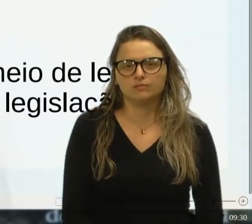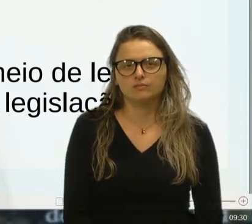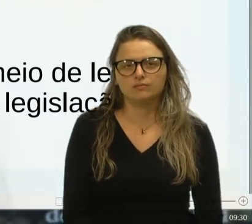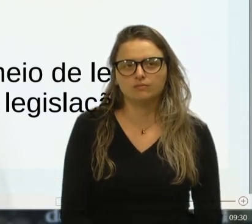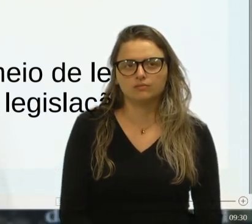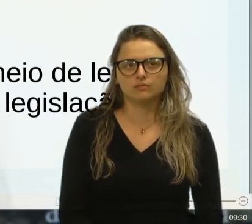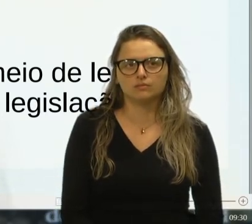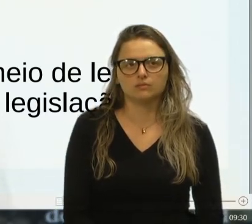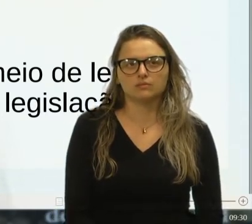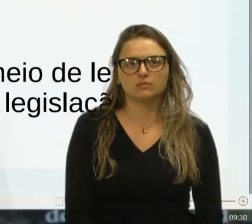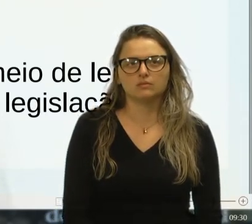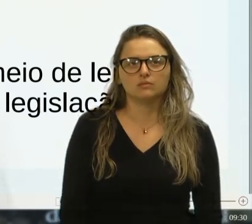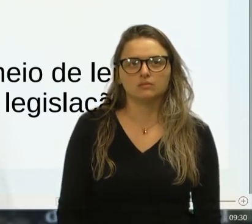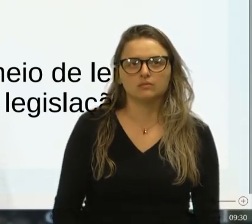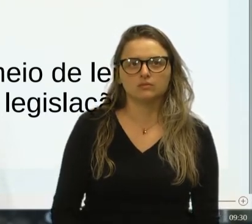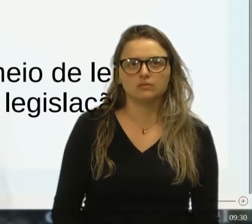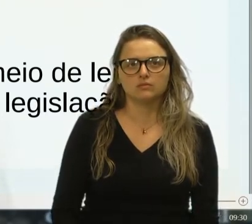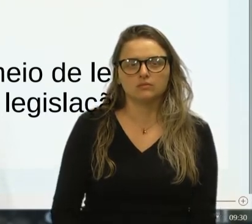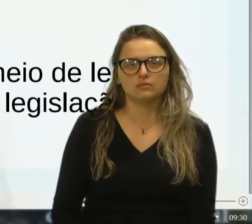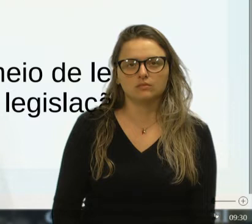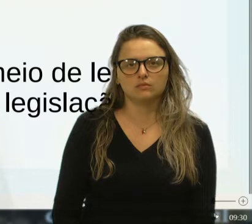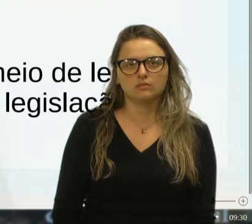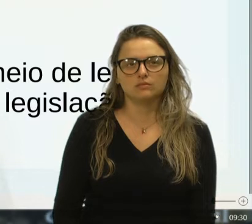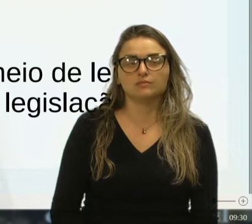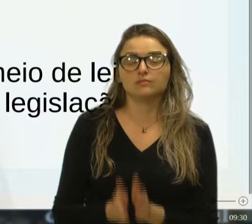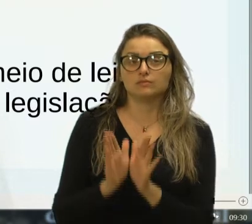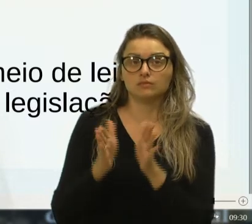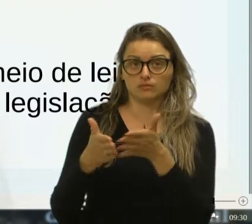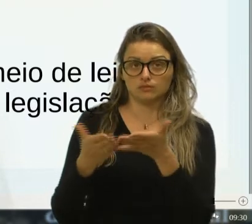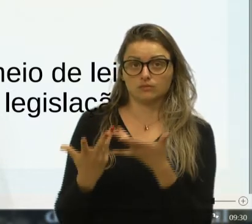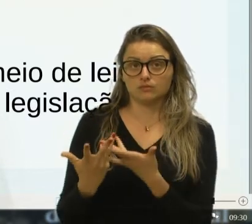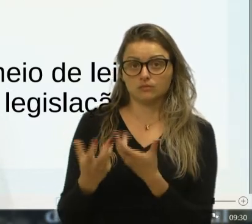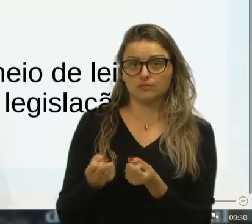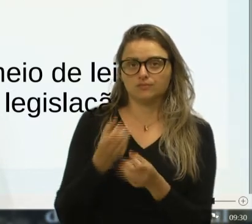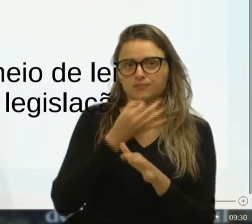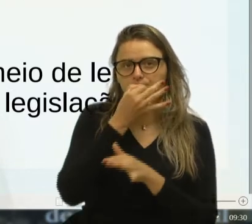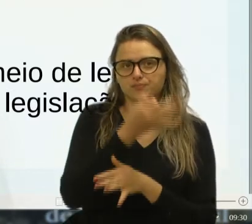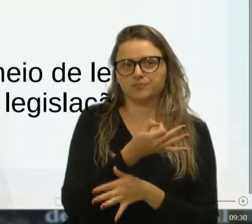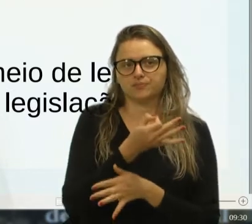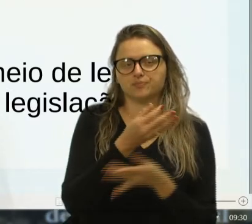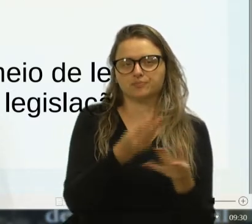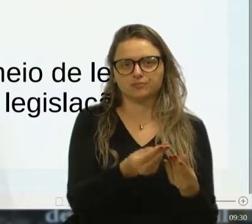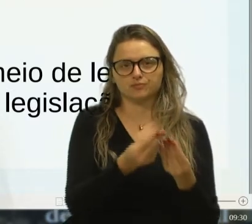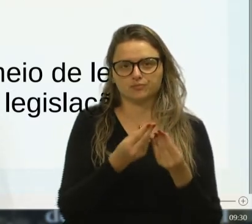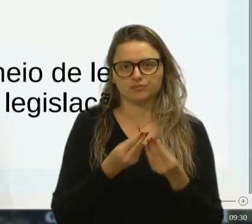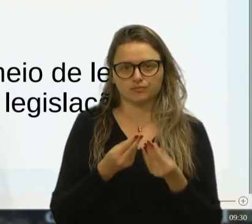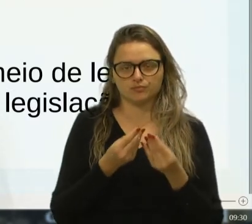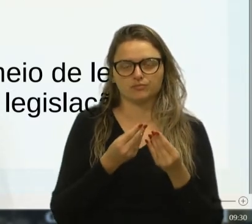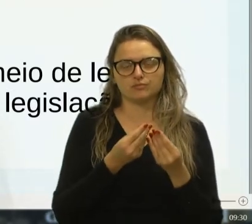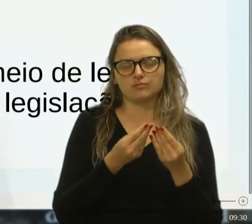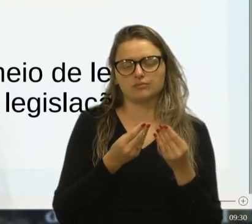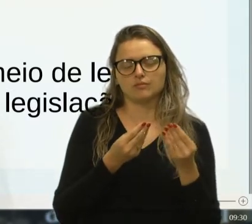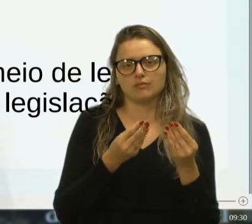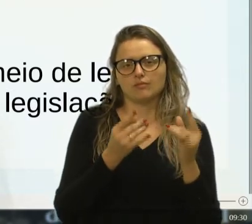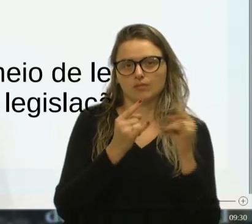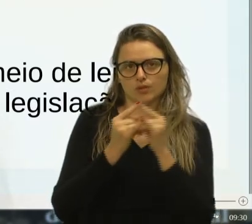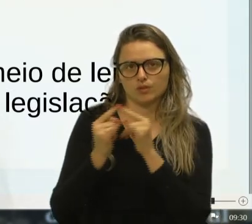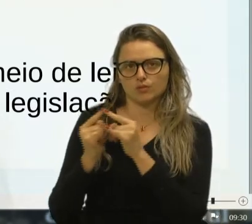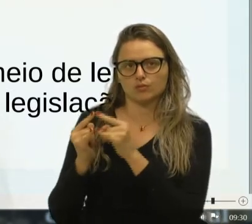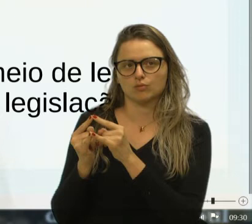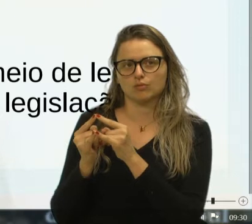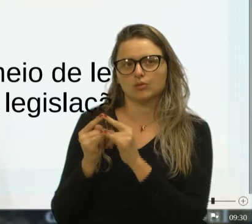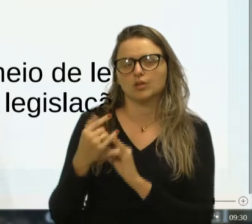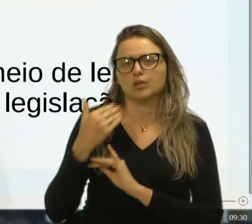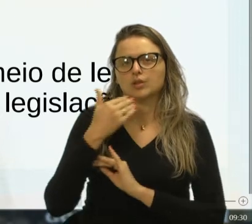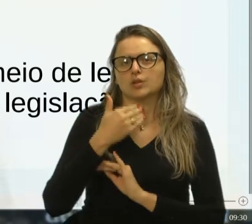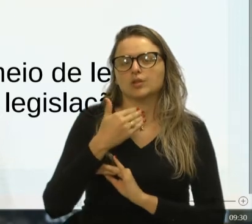Aqui, está aqui, muito obrigado. A comissão, então, acatou as sugestões enviadas por órgãos que diz respeito